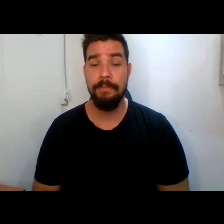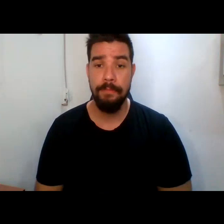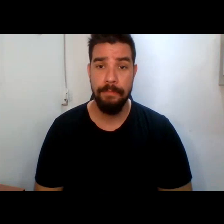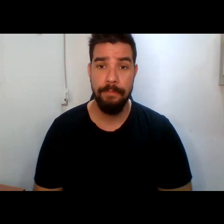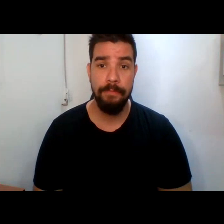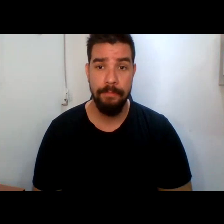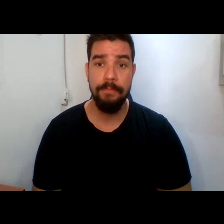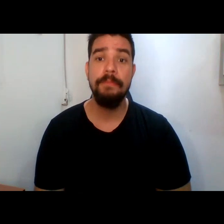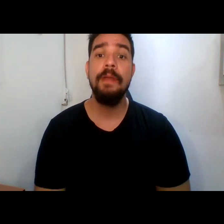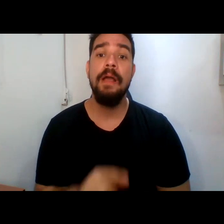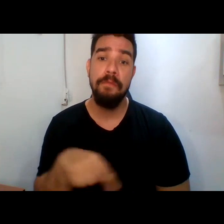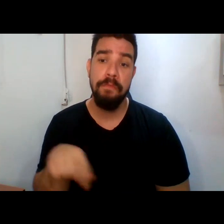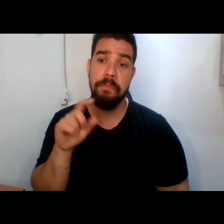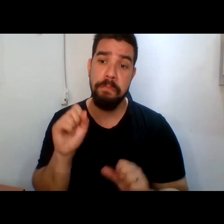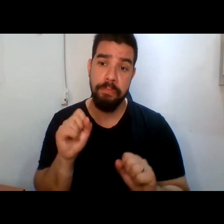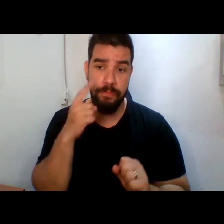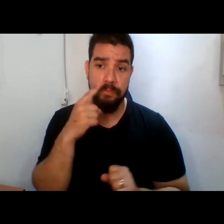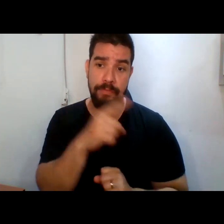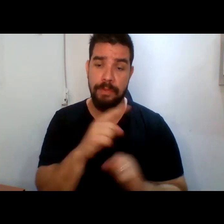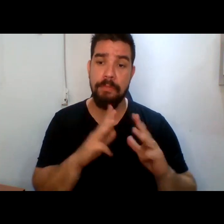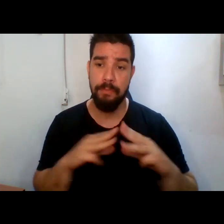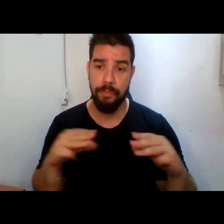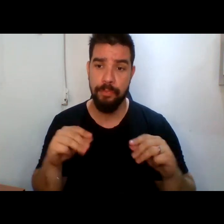Então vocês podem olhar lá também.